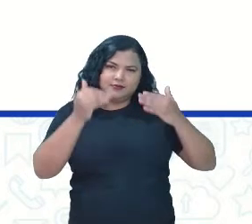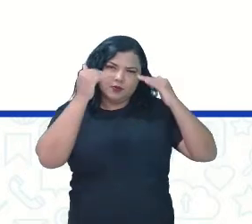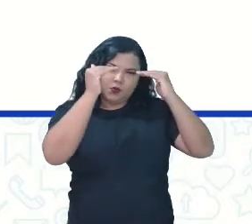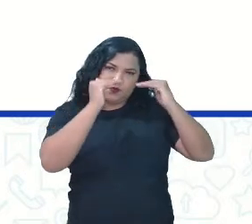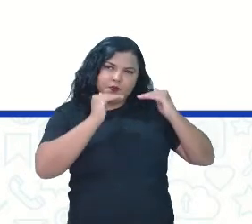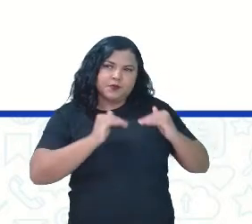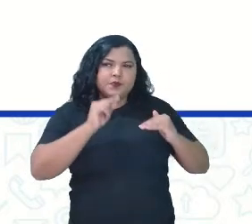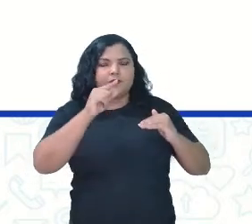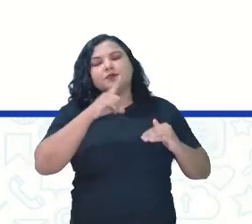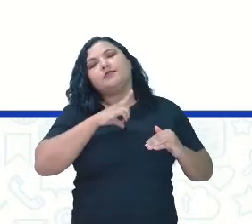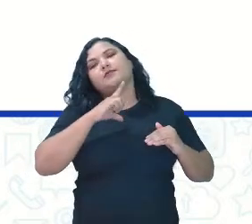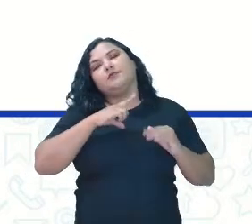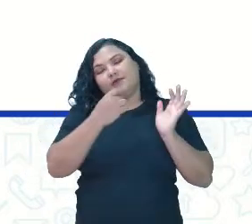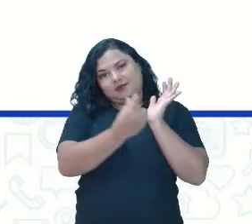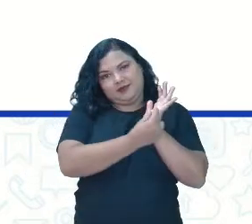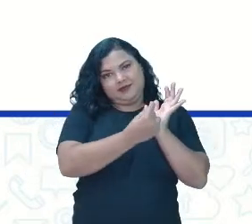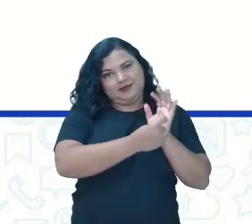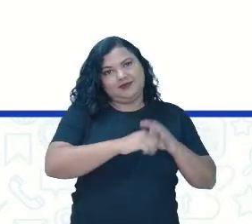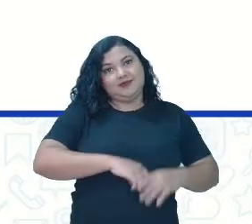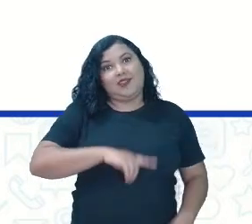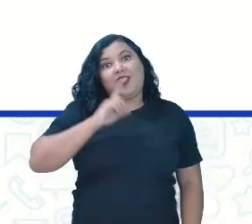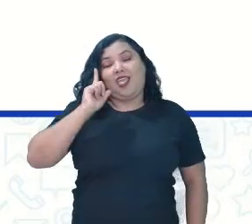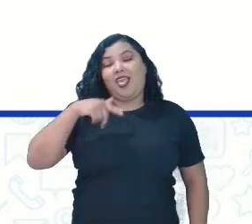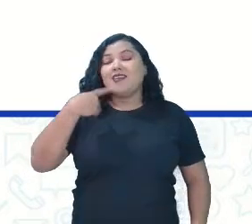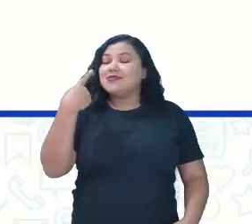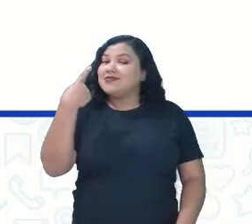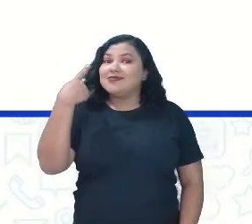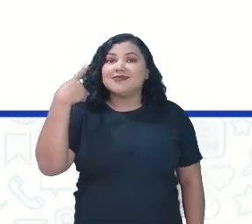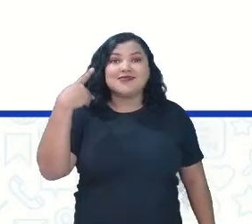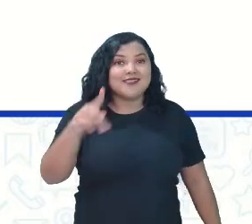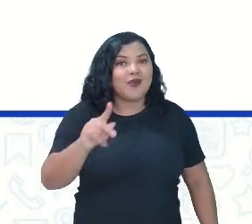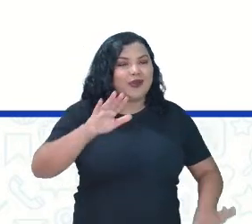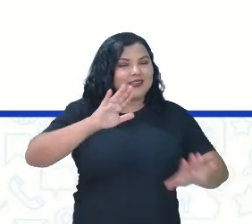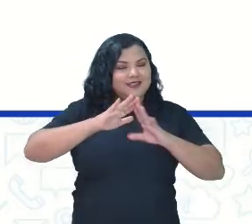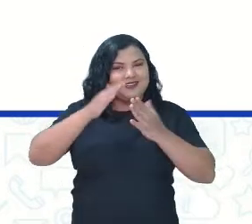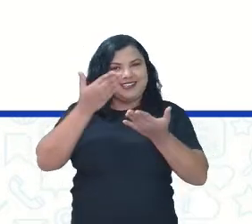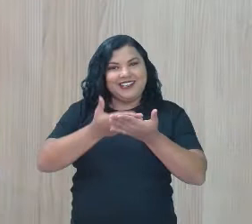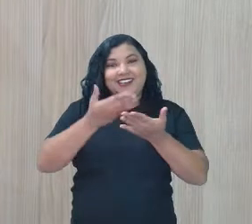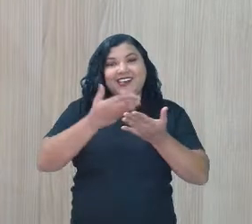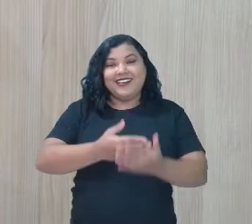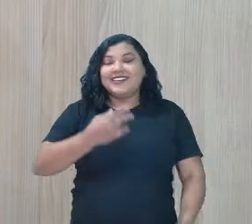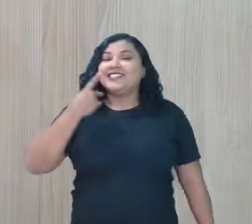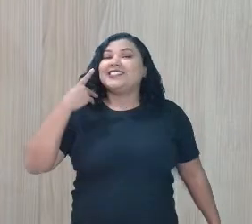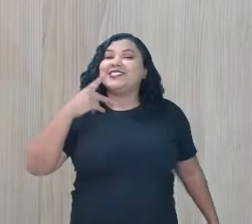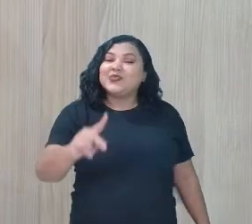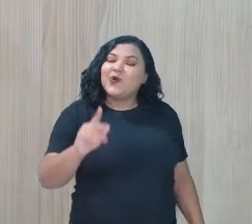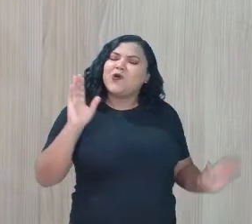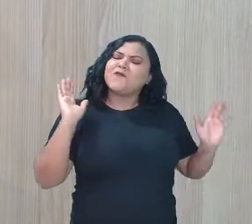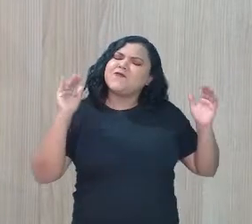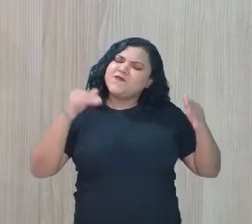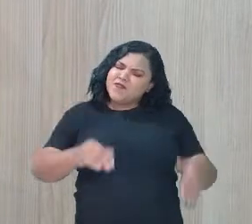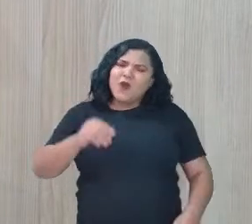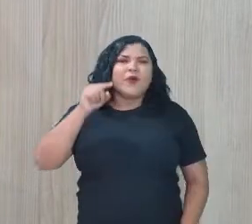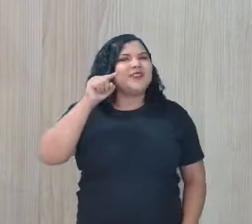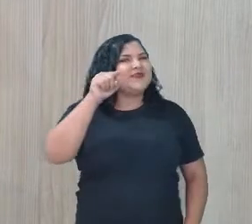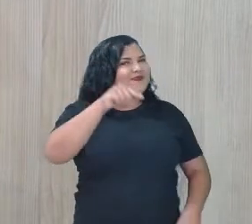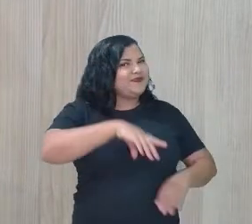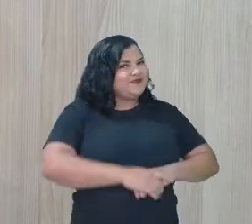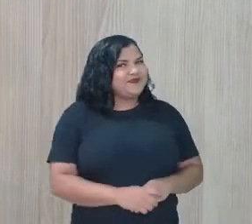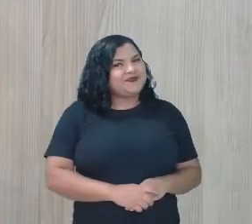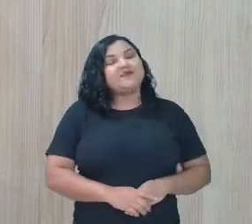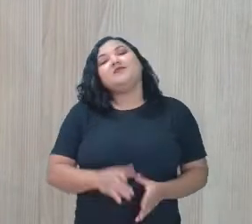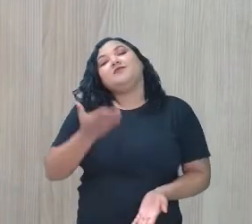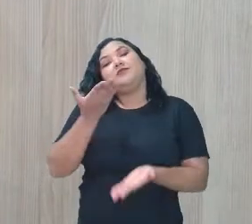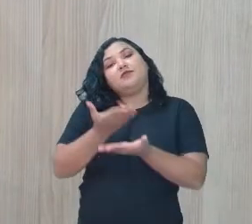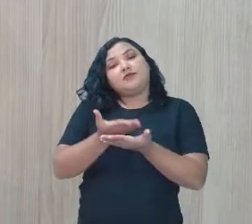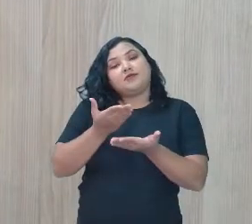para vocês terem esse aplicativo. É de vocês, essa escola é de vocês, para vocês. E essas